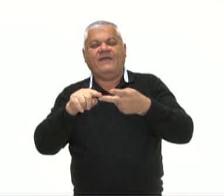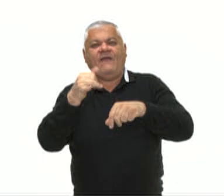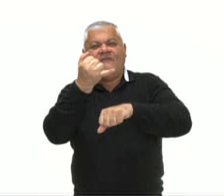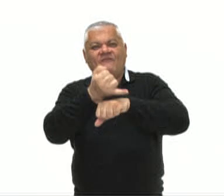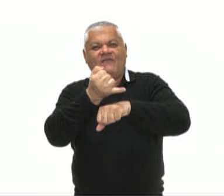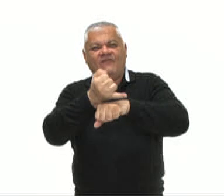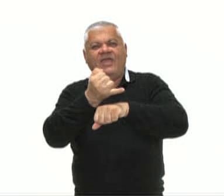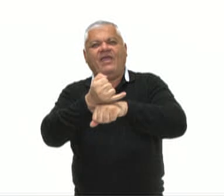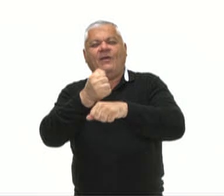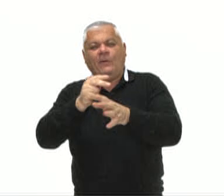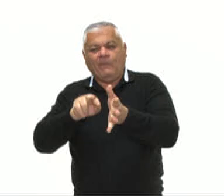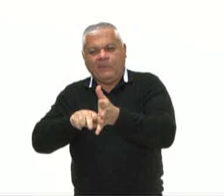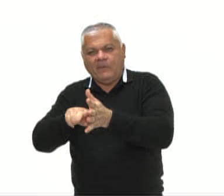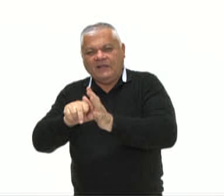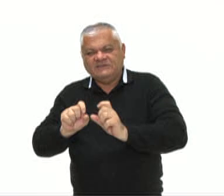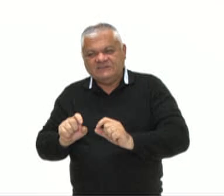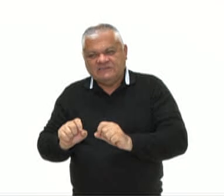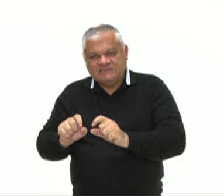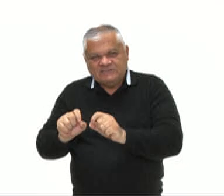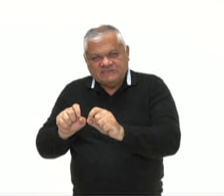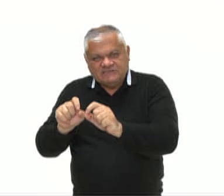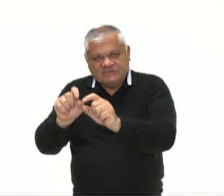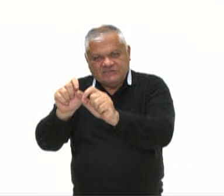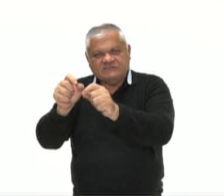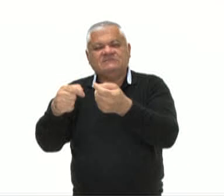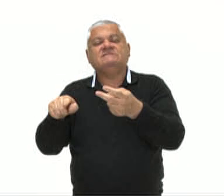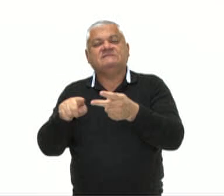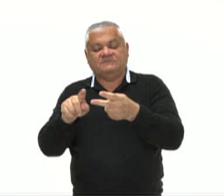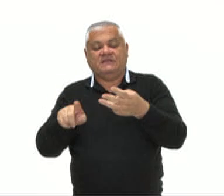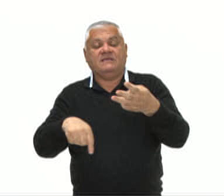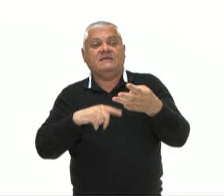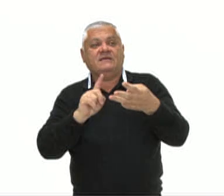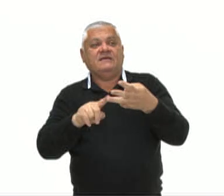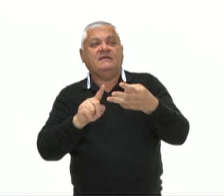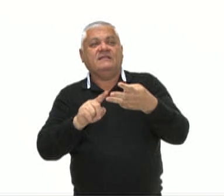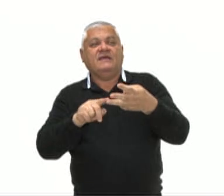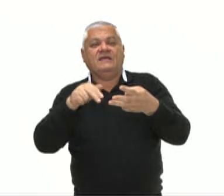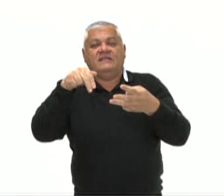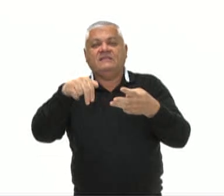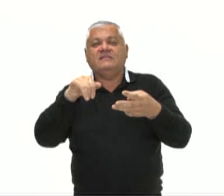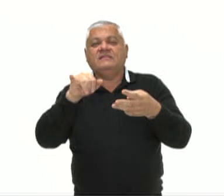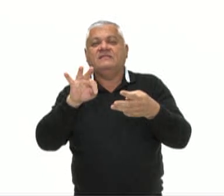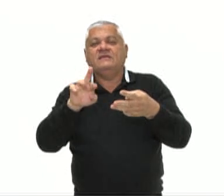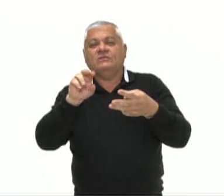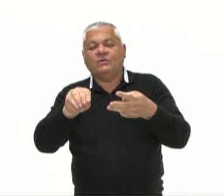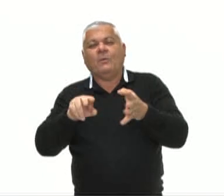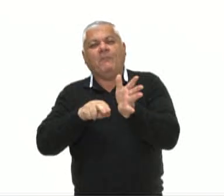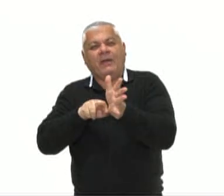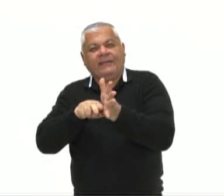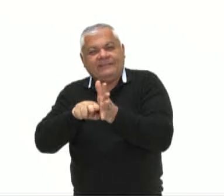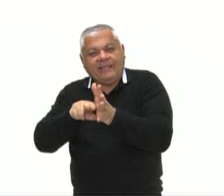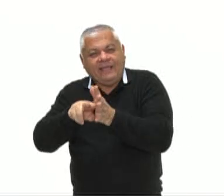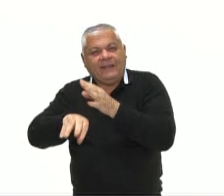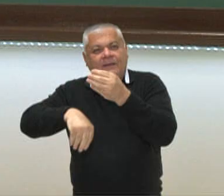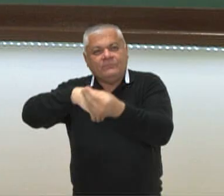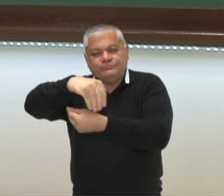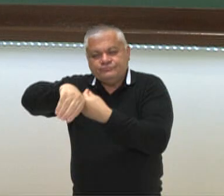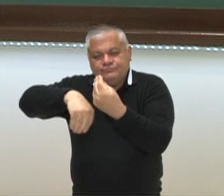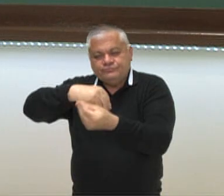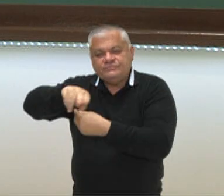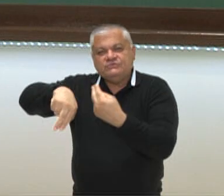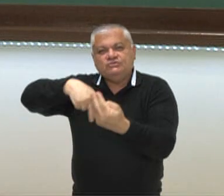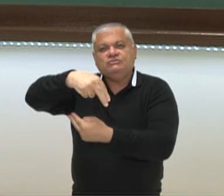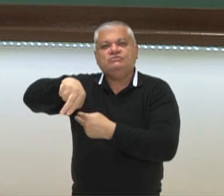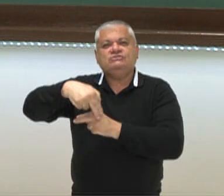como o próprio nome diz, oxidam compostos de ferro, tá? E as nitrobactérias oxidam compostos aí à base